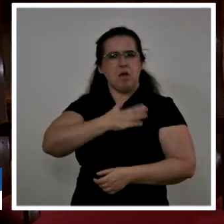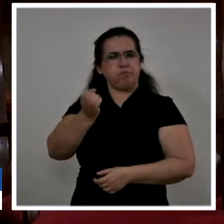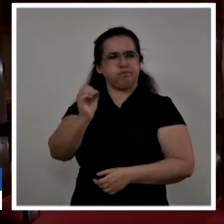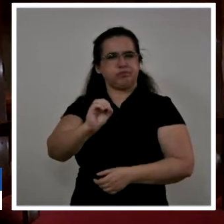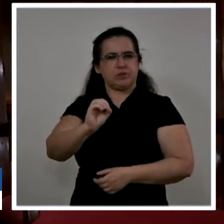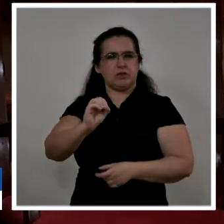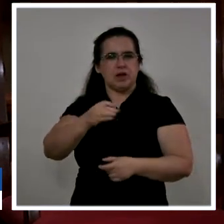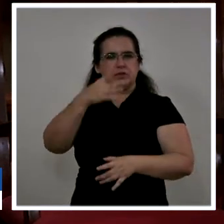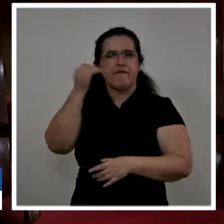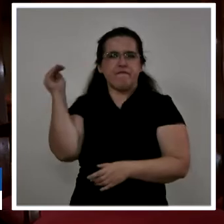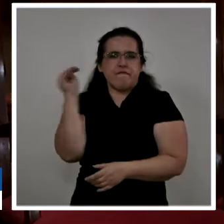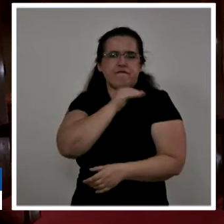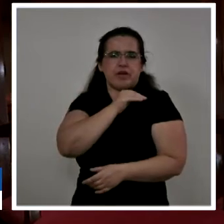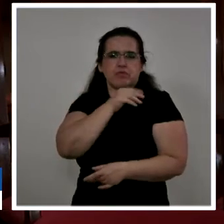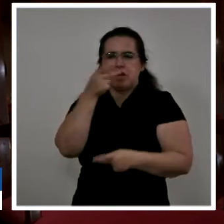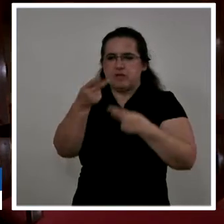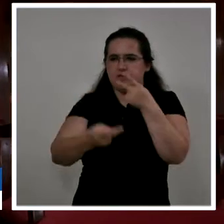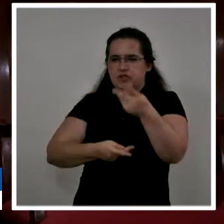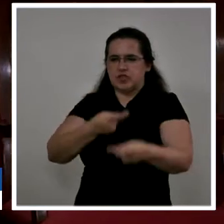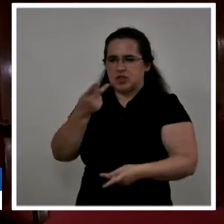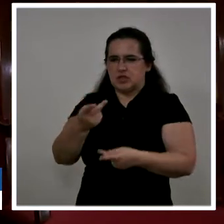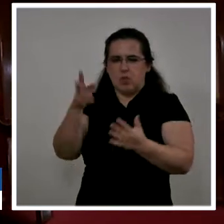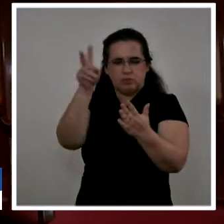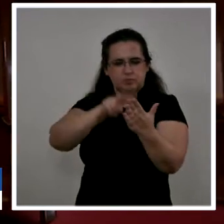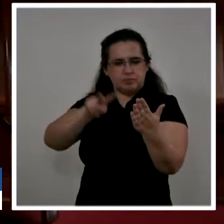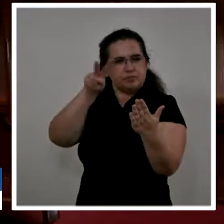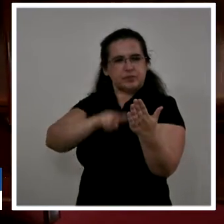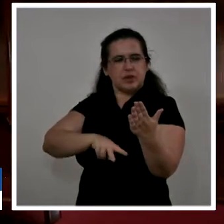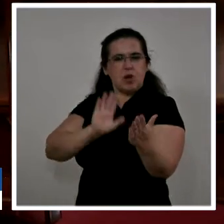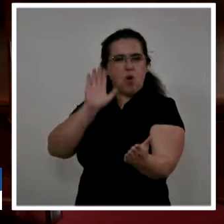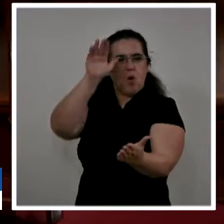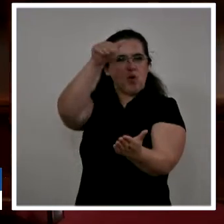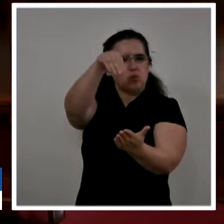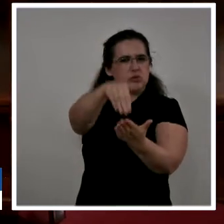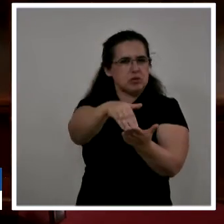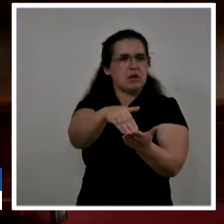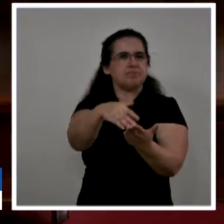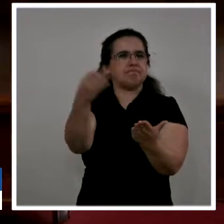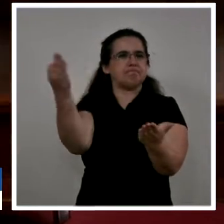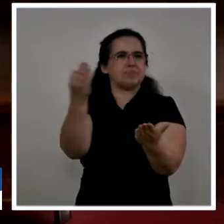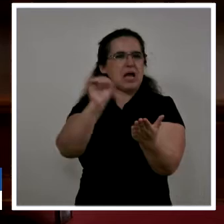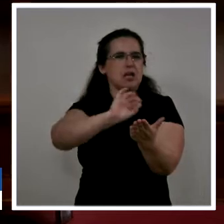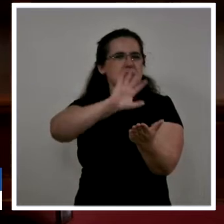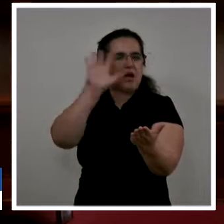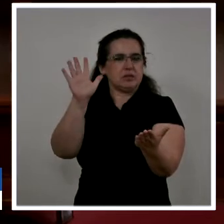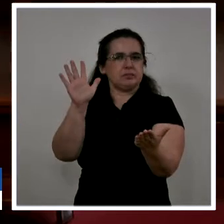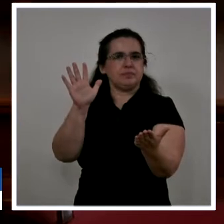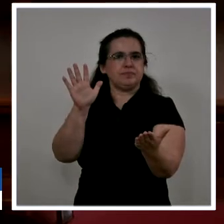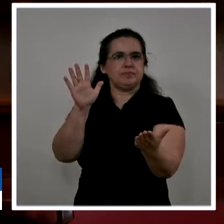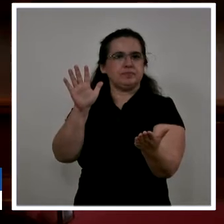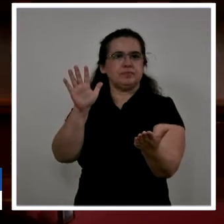para os resultados da pesquisa, da investigação, leads to the clear conclusion, leva-nos a uma conclusão muito clara, that there